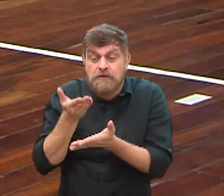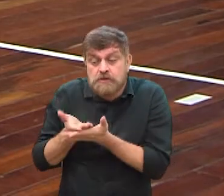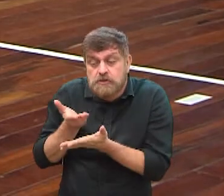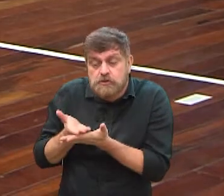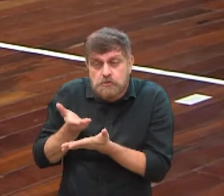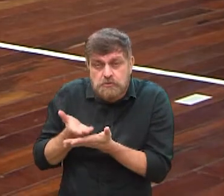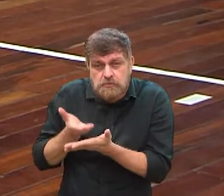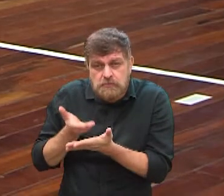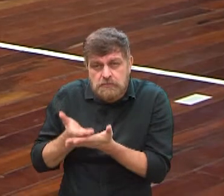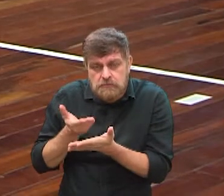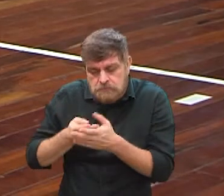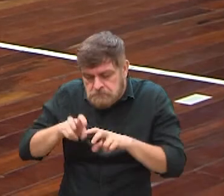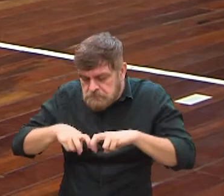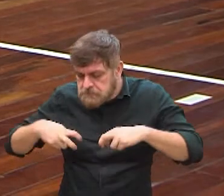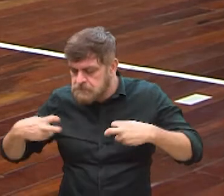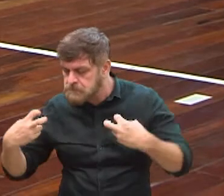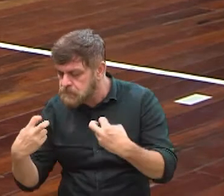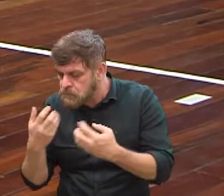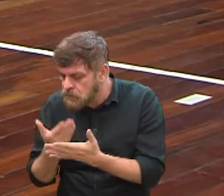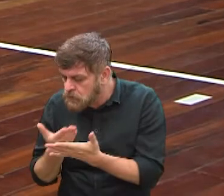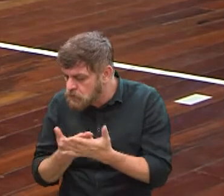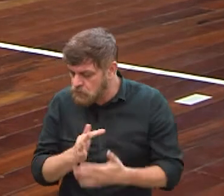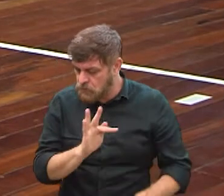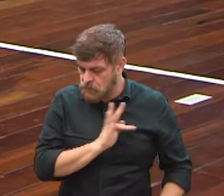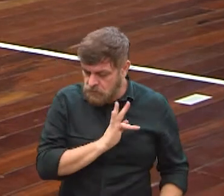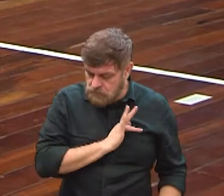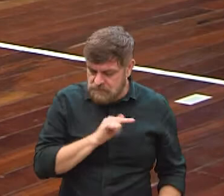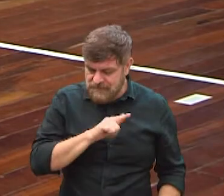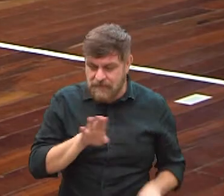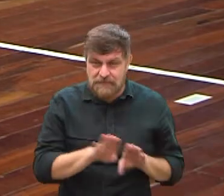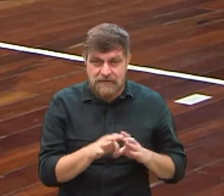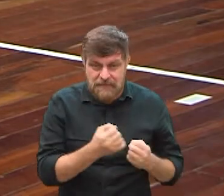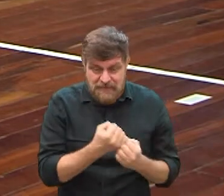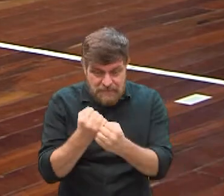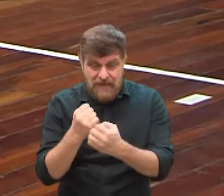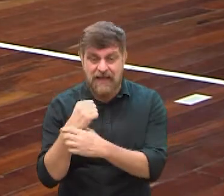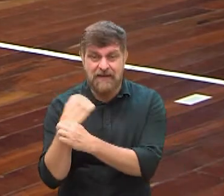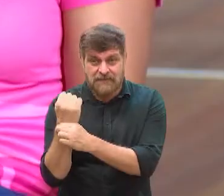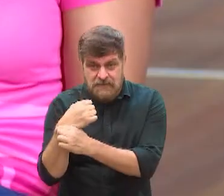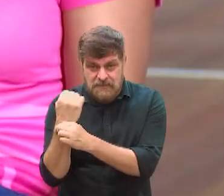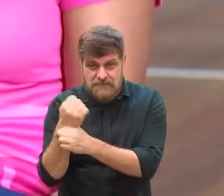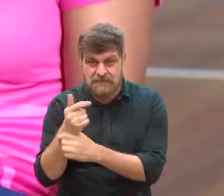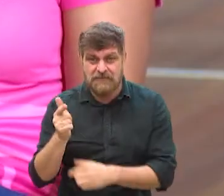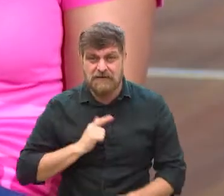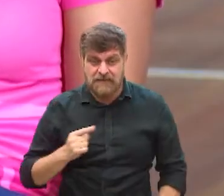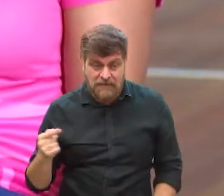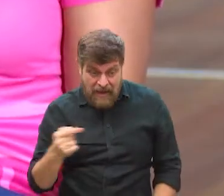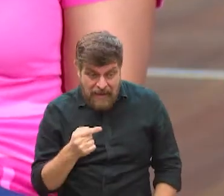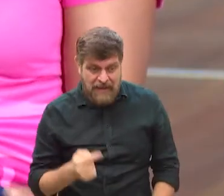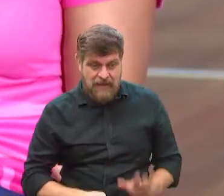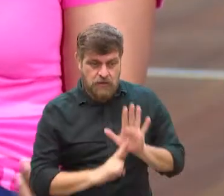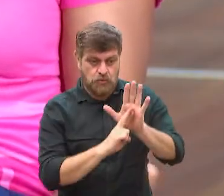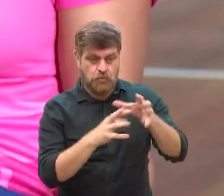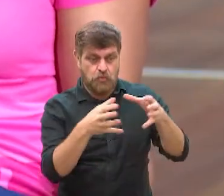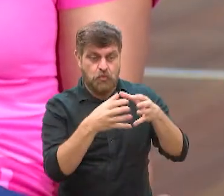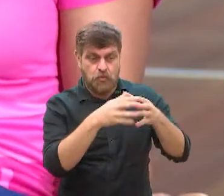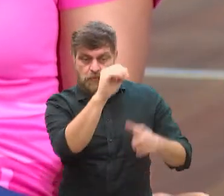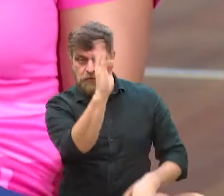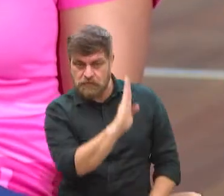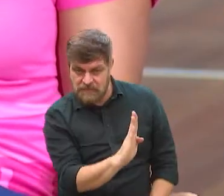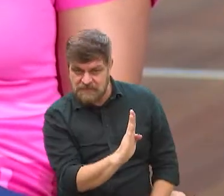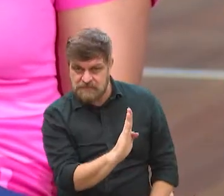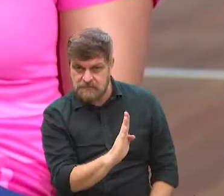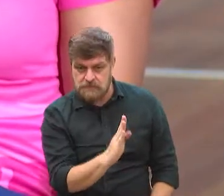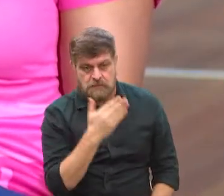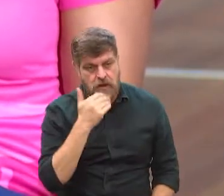que estava tendo um grupo de estudo para os técnicos, auxiliares, fisioterapeutas lá na seleção, abriu bastante a